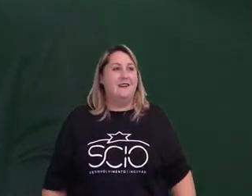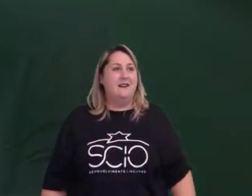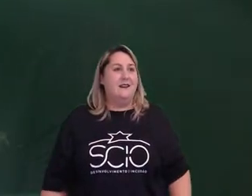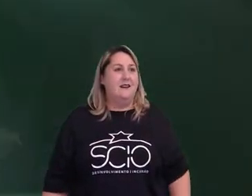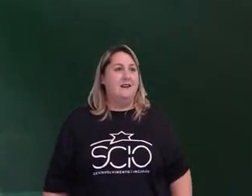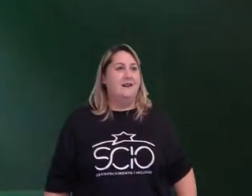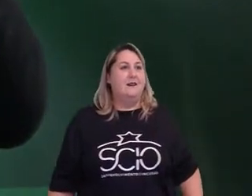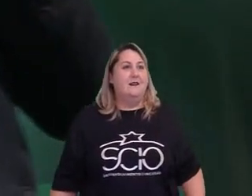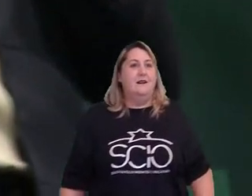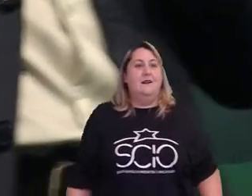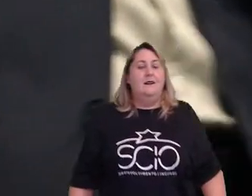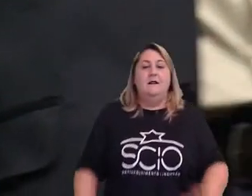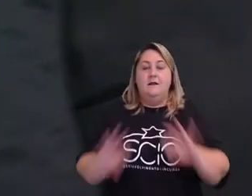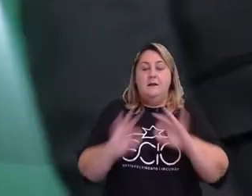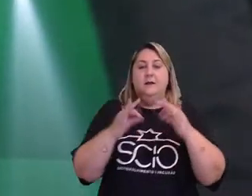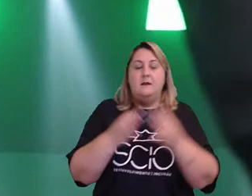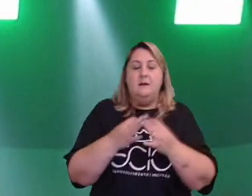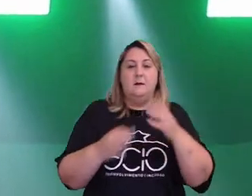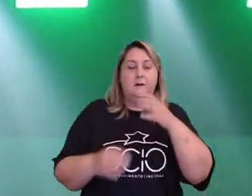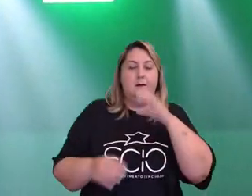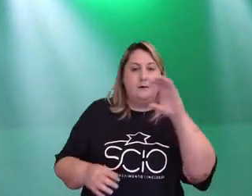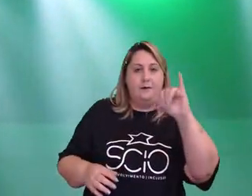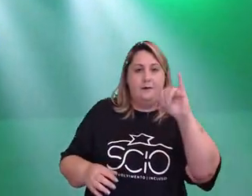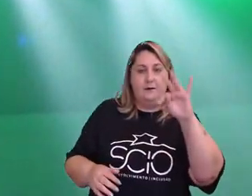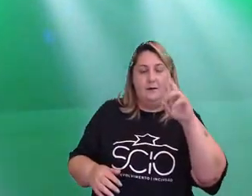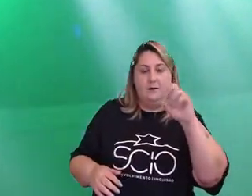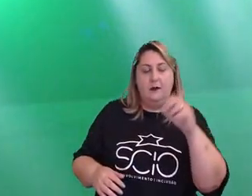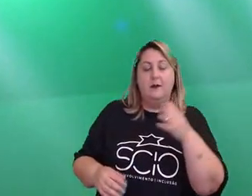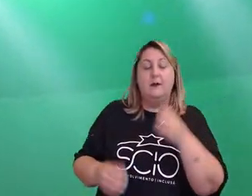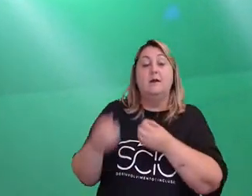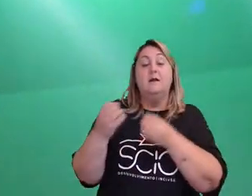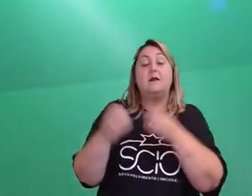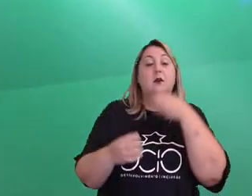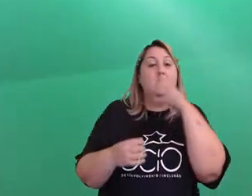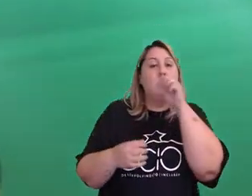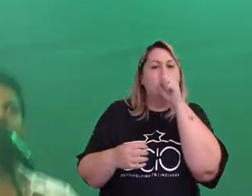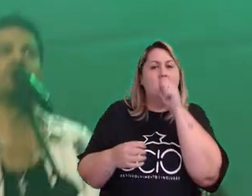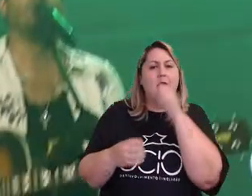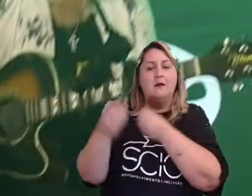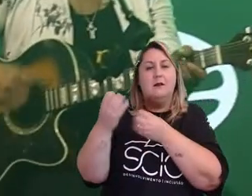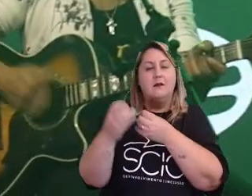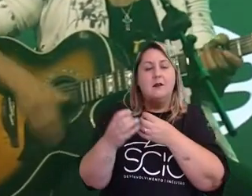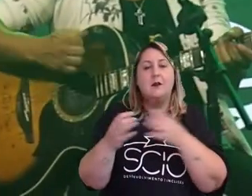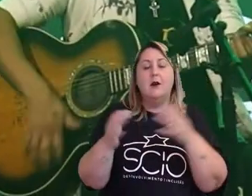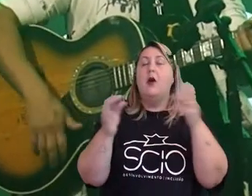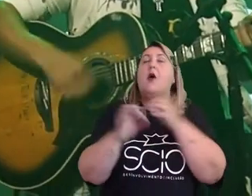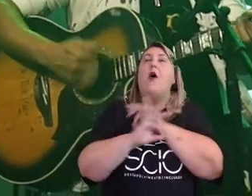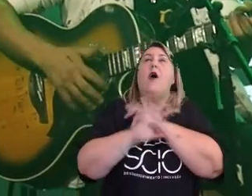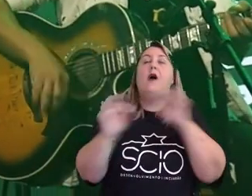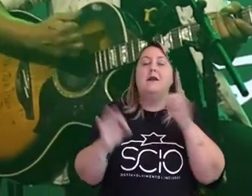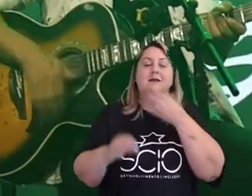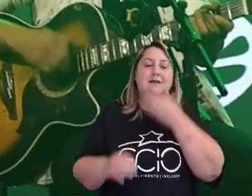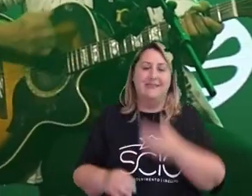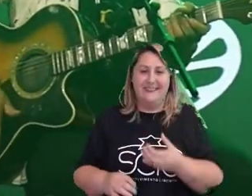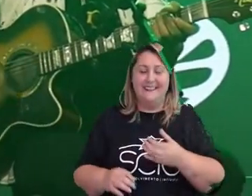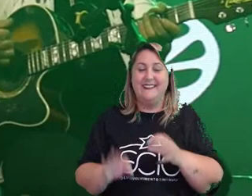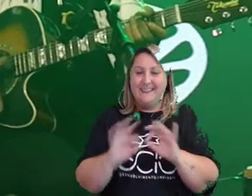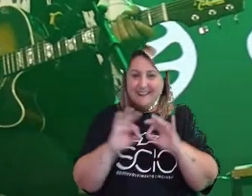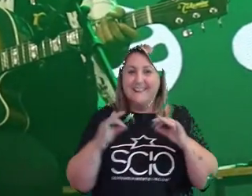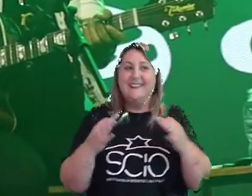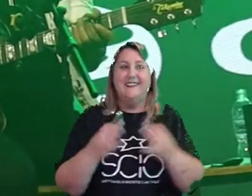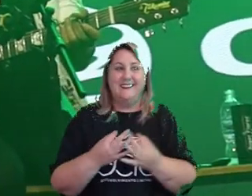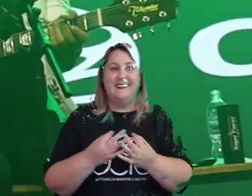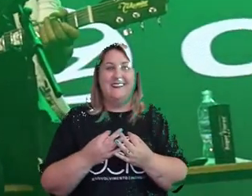Família Citrosuco, vamos deixar essa mensagem para todos vocês, desejando um ótimo Natal em